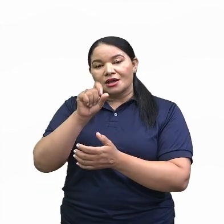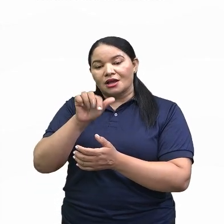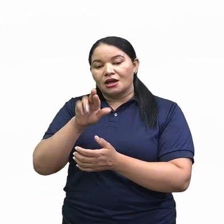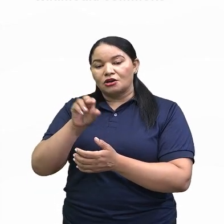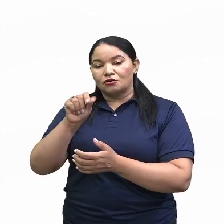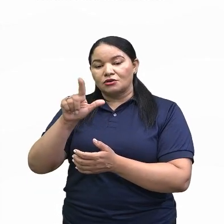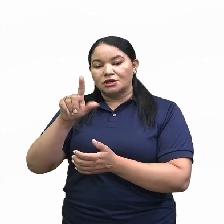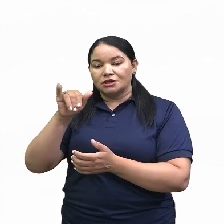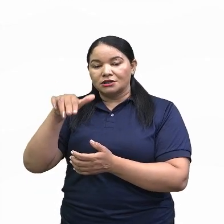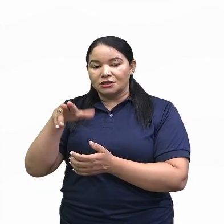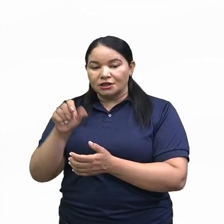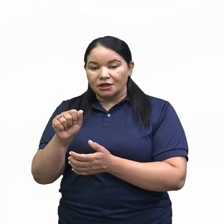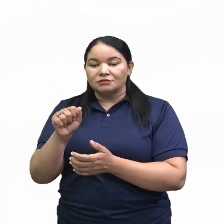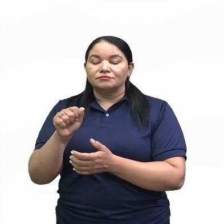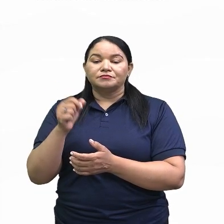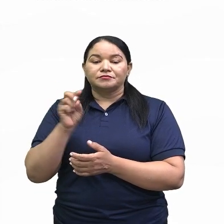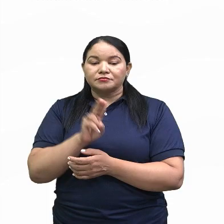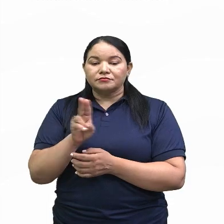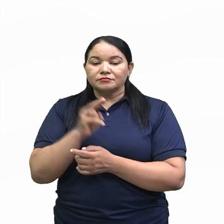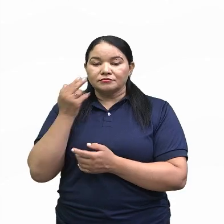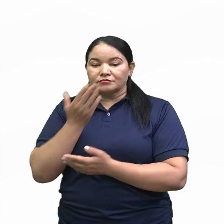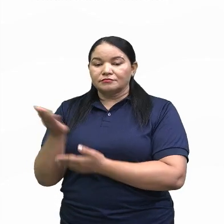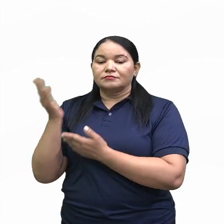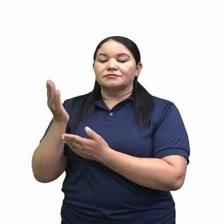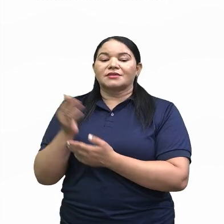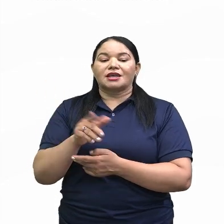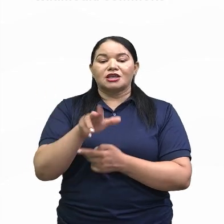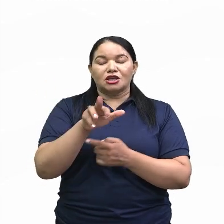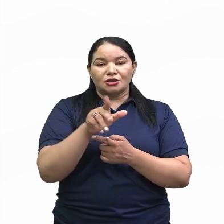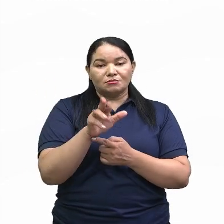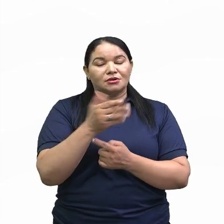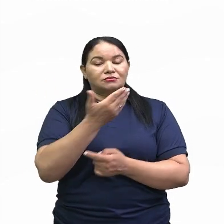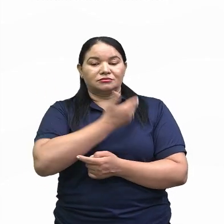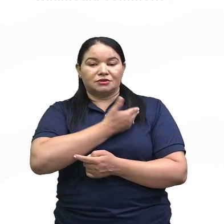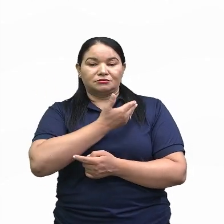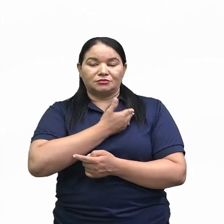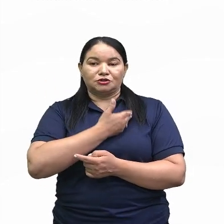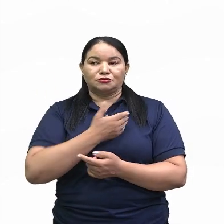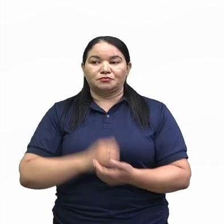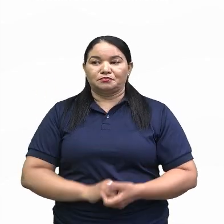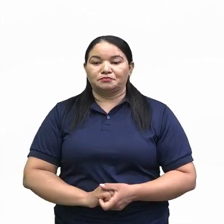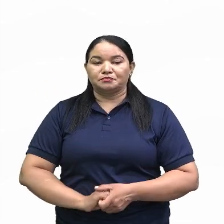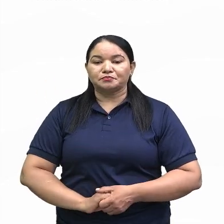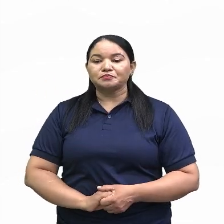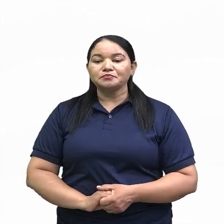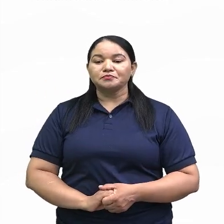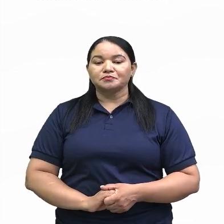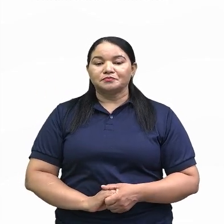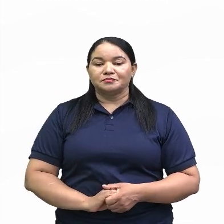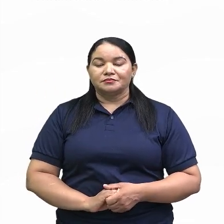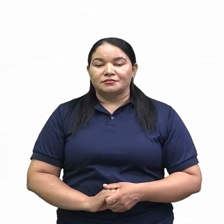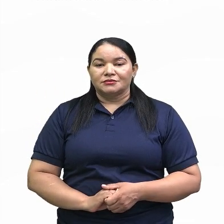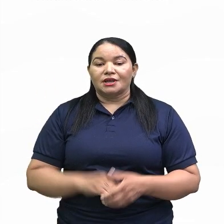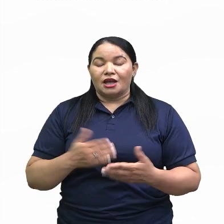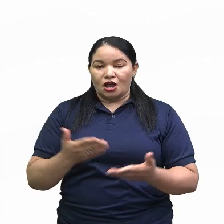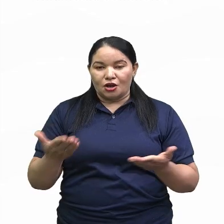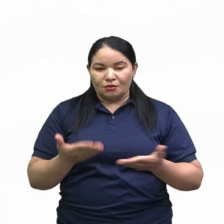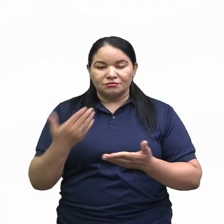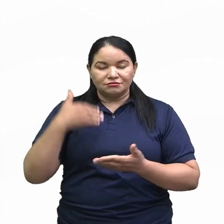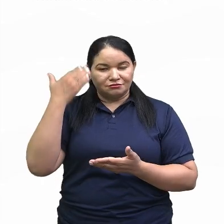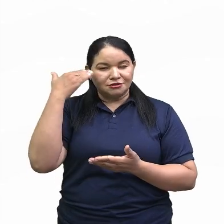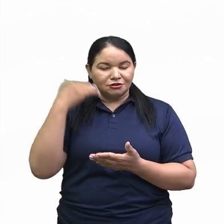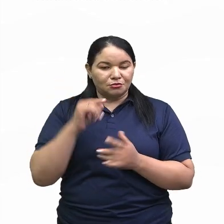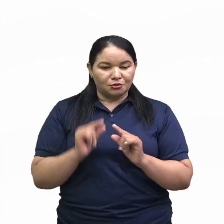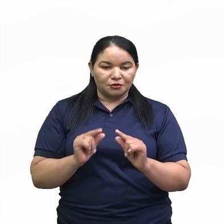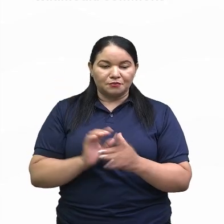Carolina Augusta Xavier de Novaes, que era irmã de seu melhor amigo, ok? Então vamos entender um pouquinho do